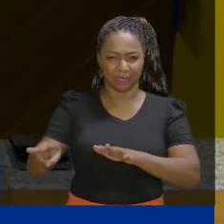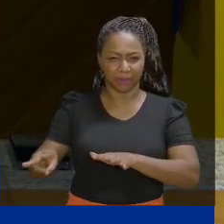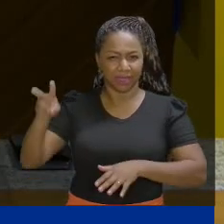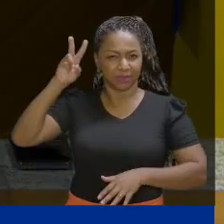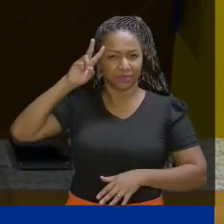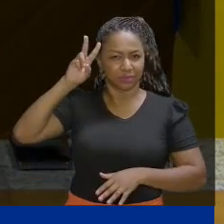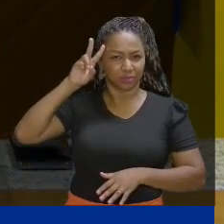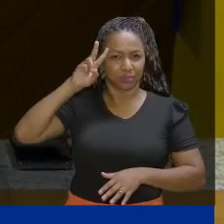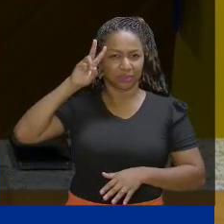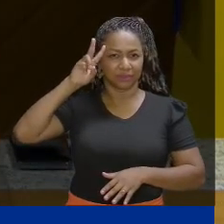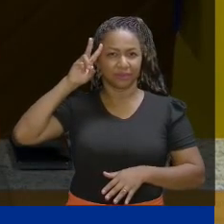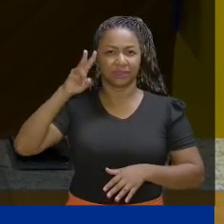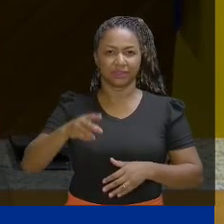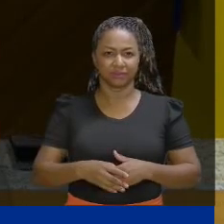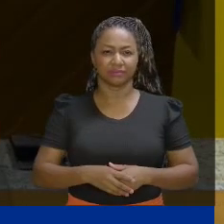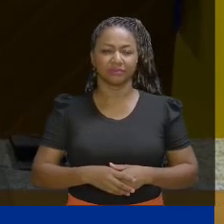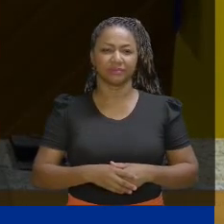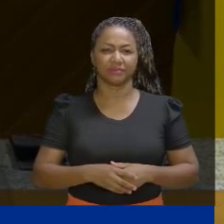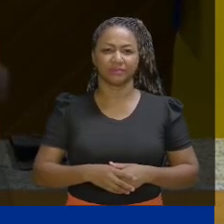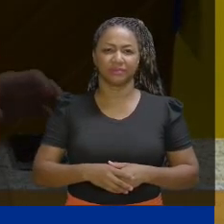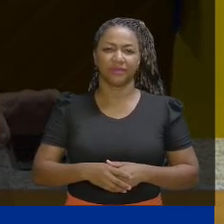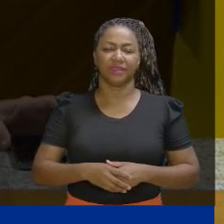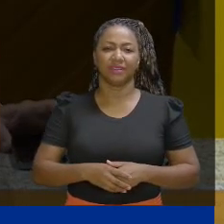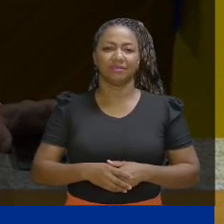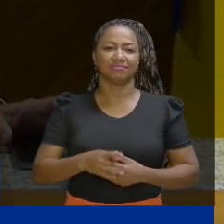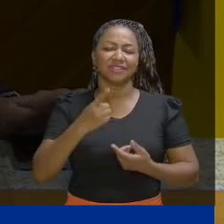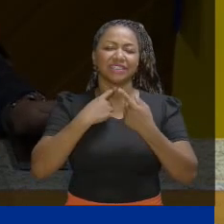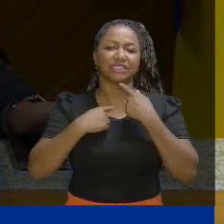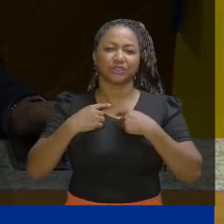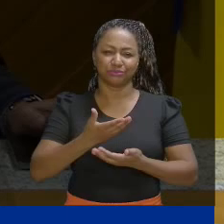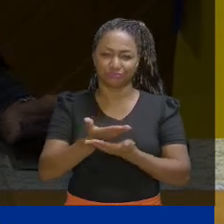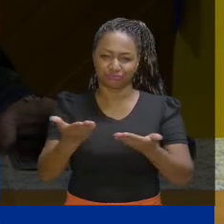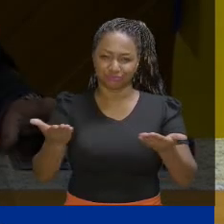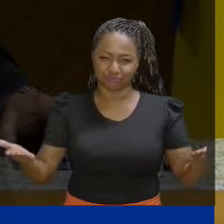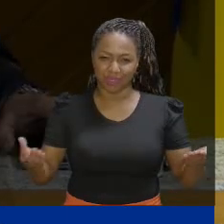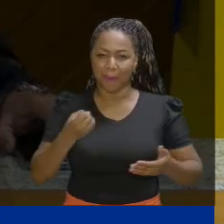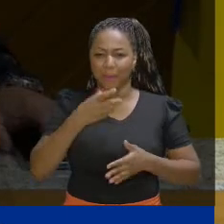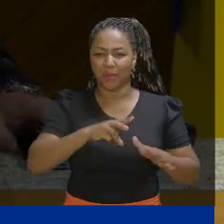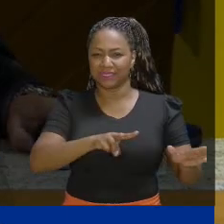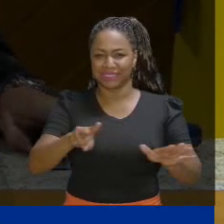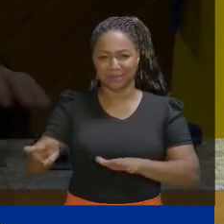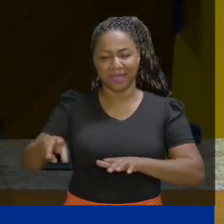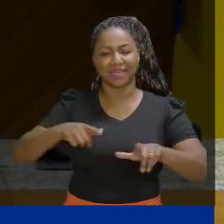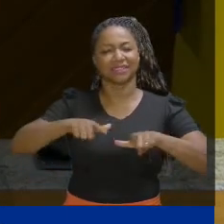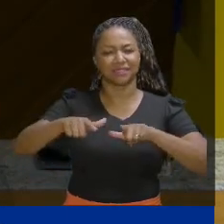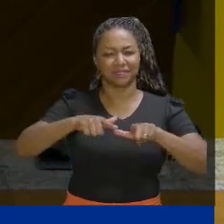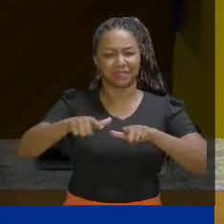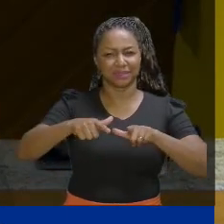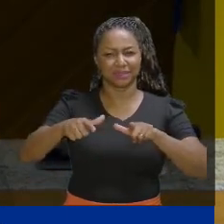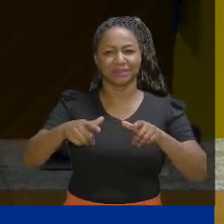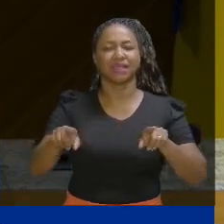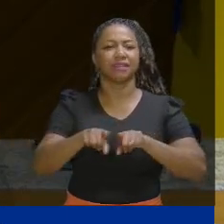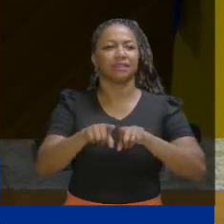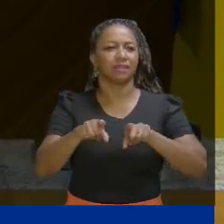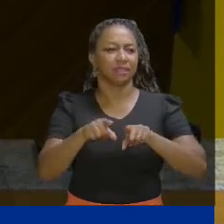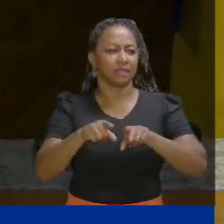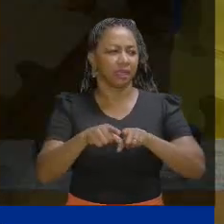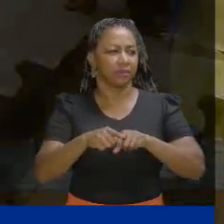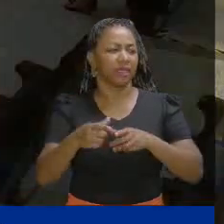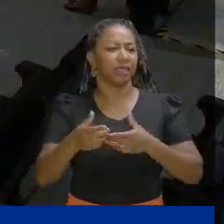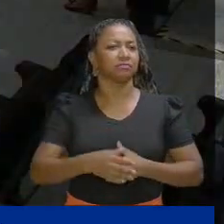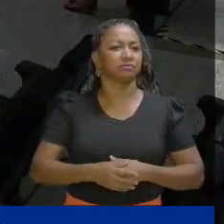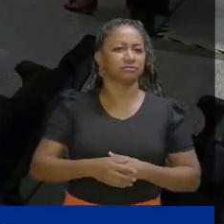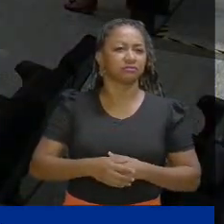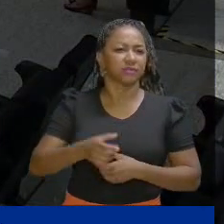superior, logo do TRAP, no cantilho inferior, janela de vídeo desejando a todos uma boa semana de trabalho e registrando a presença da futura DG